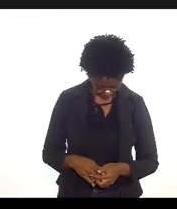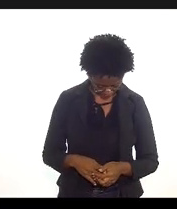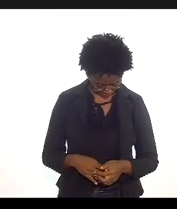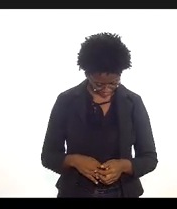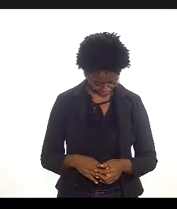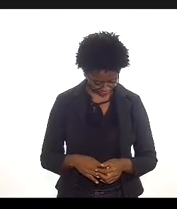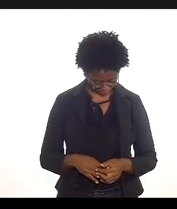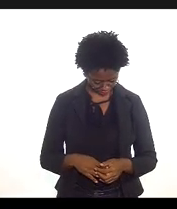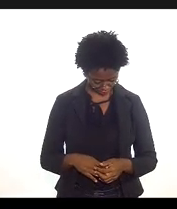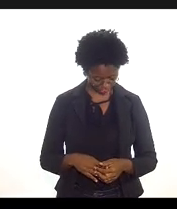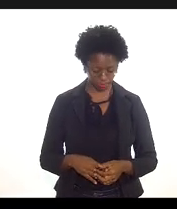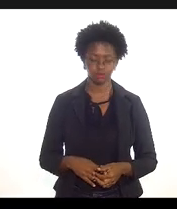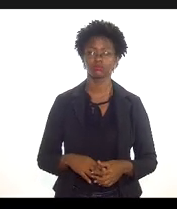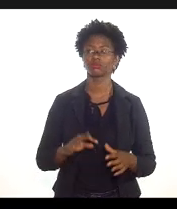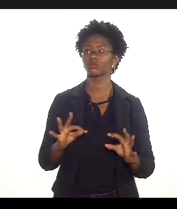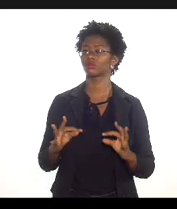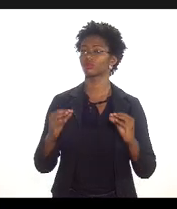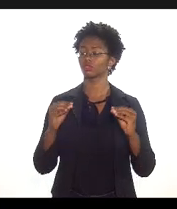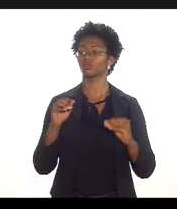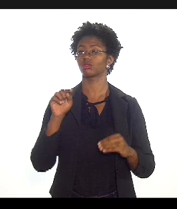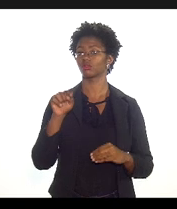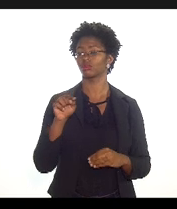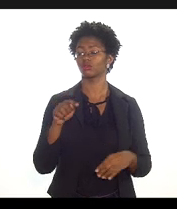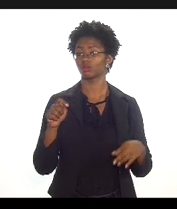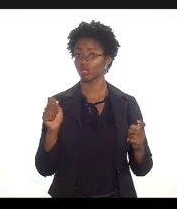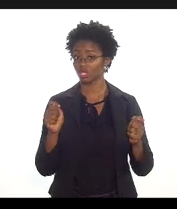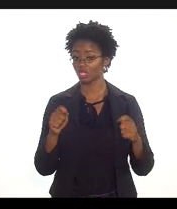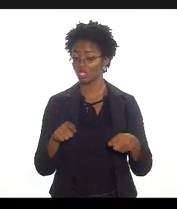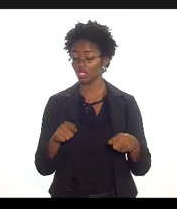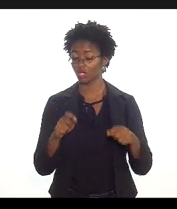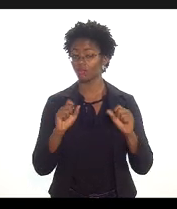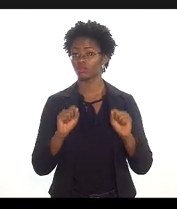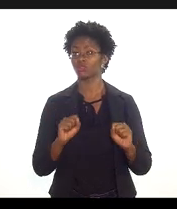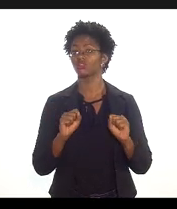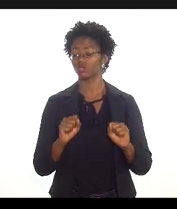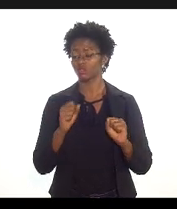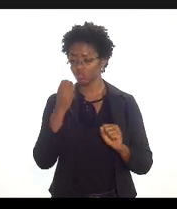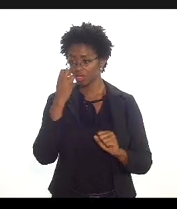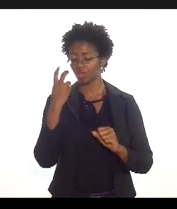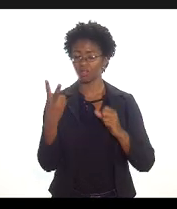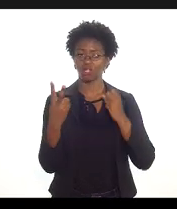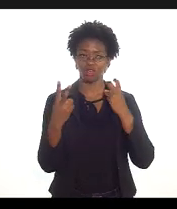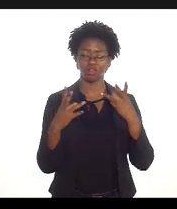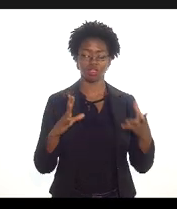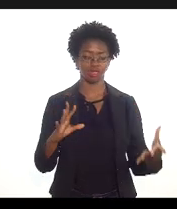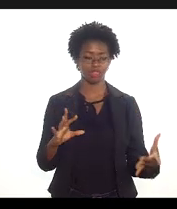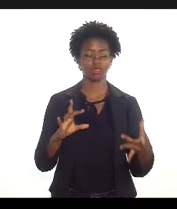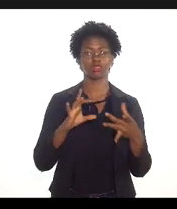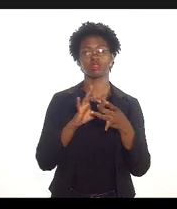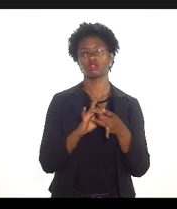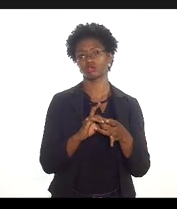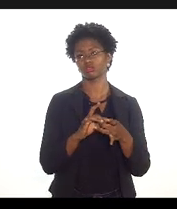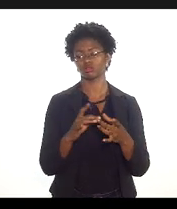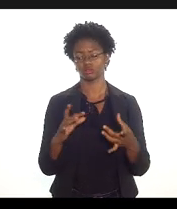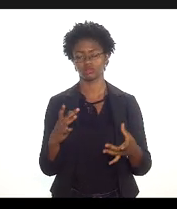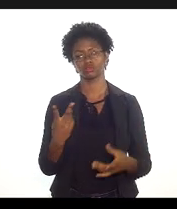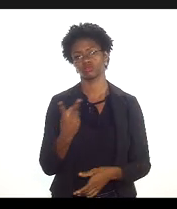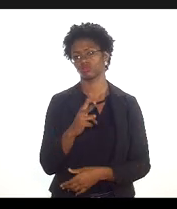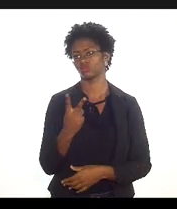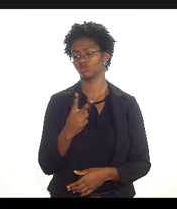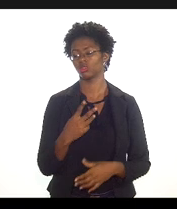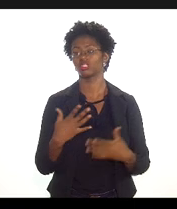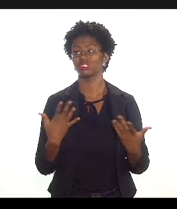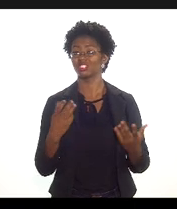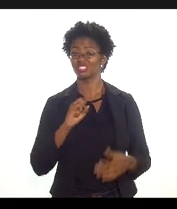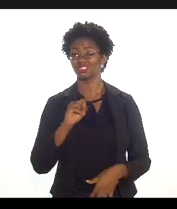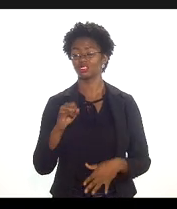Tudo isso só é possível olhar, de novo, relacionando o físico ao orçamentário. Se alguém